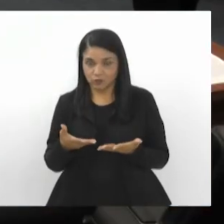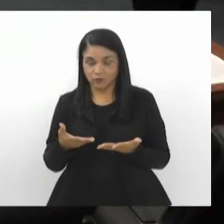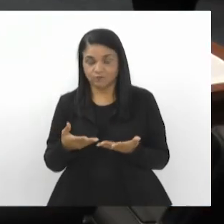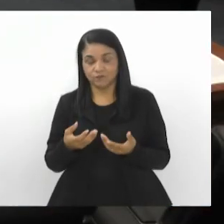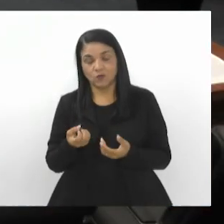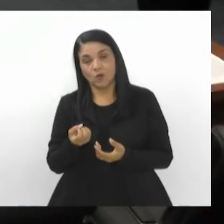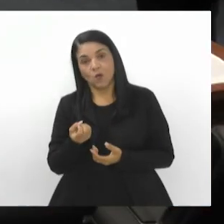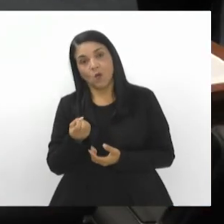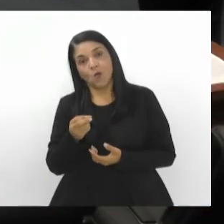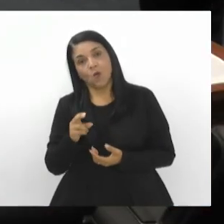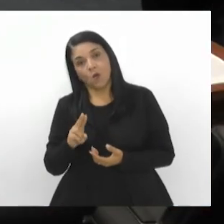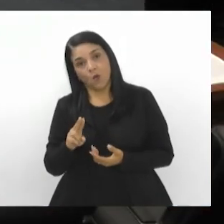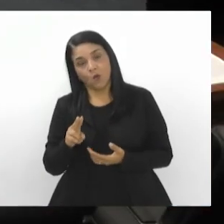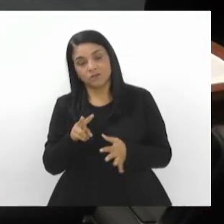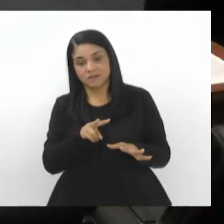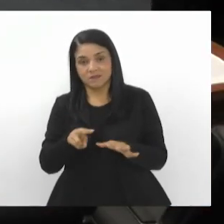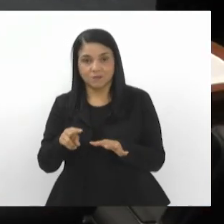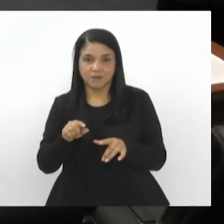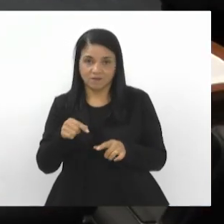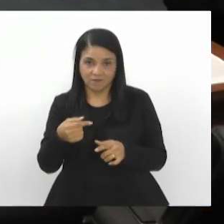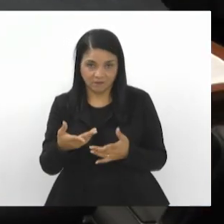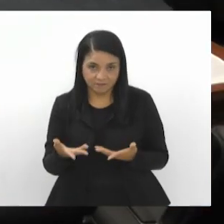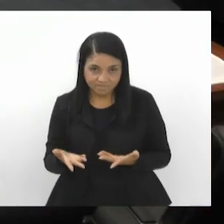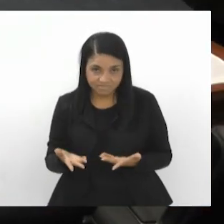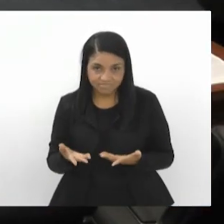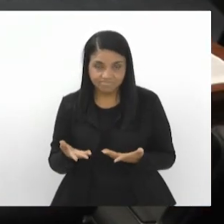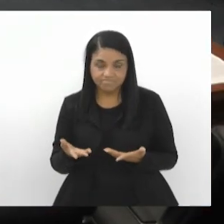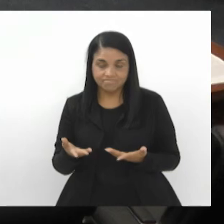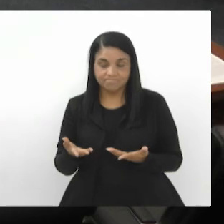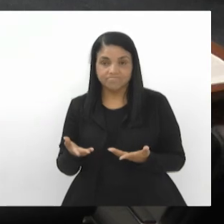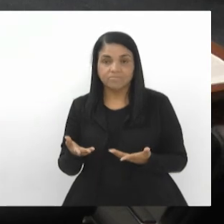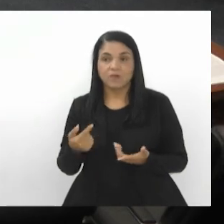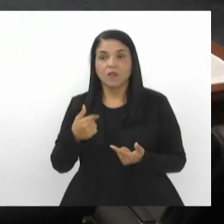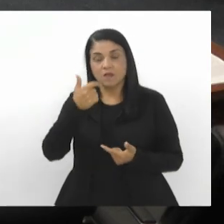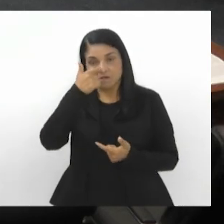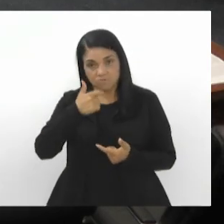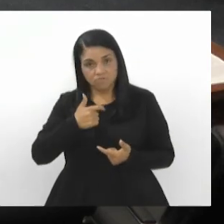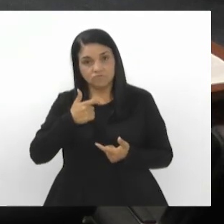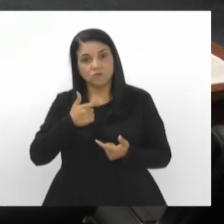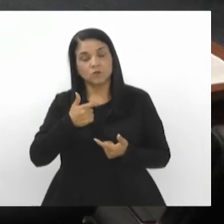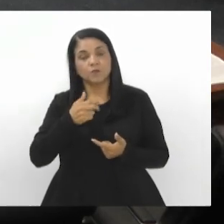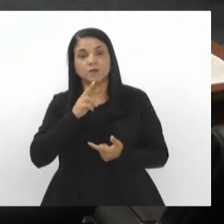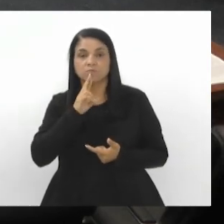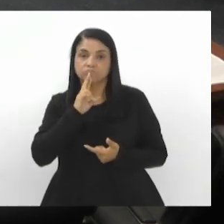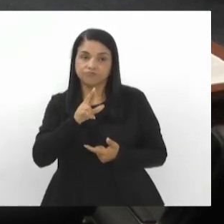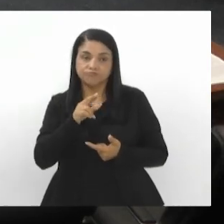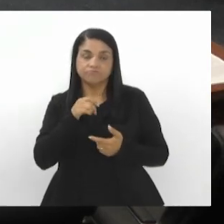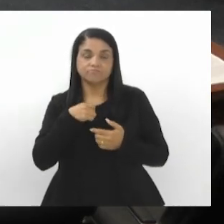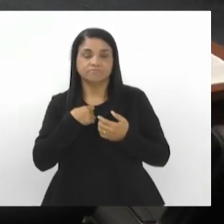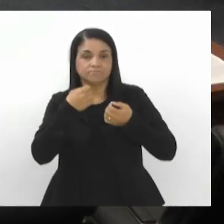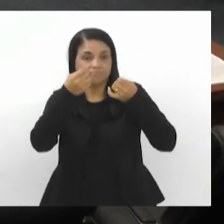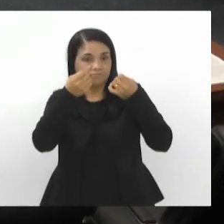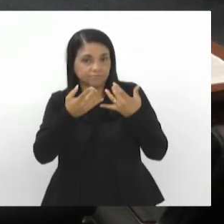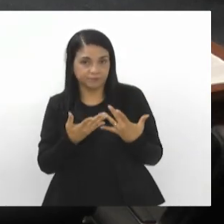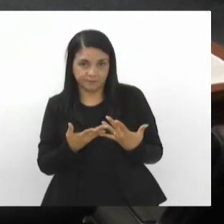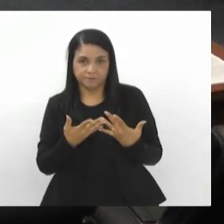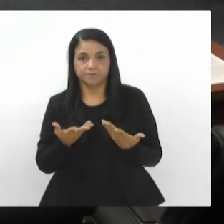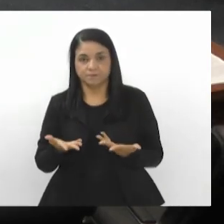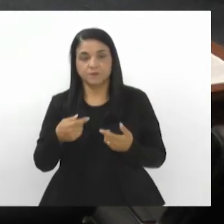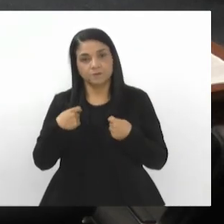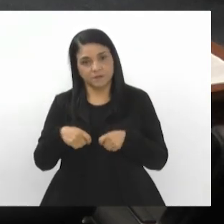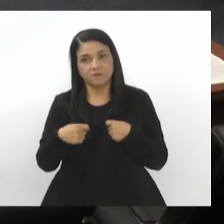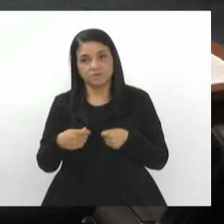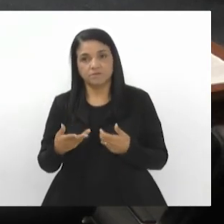como nesse exercício. Mas estou aqui para as ponderações que forem necessárias. Perfeito.